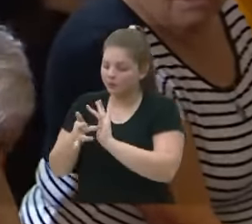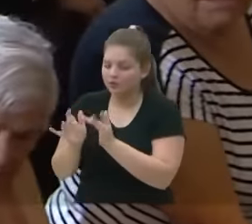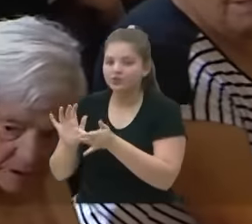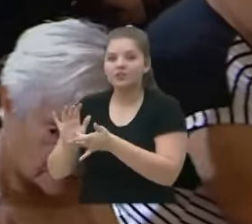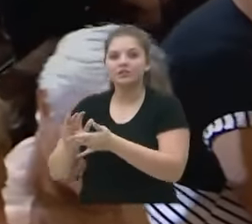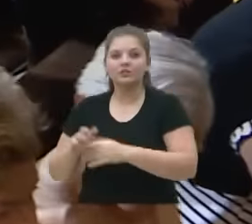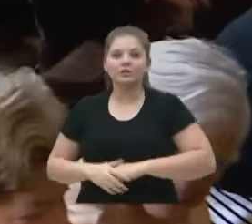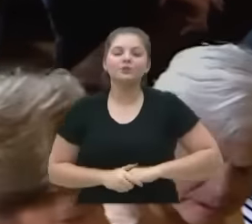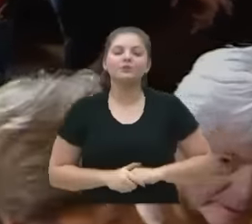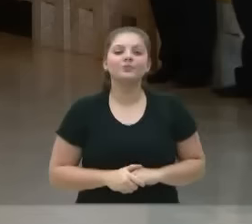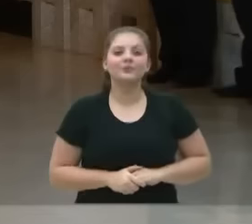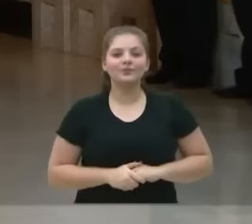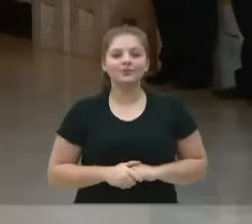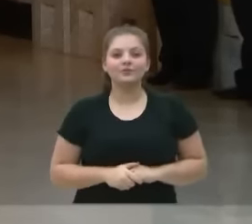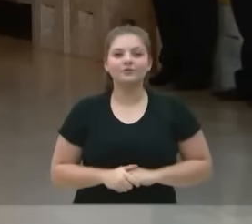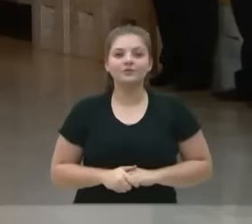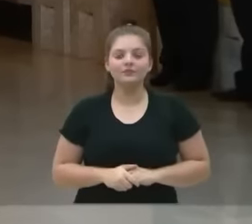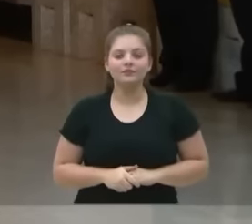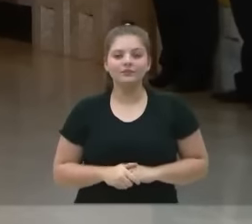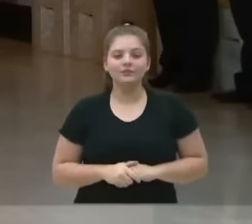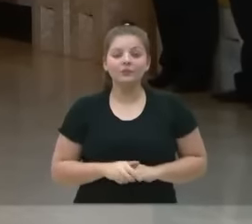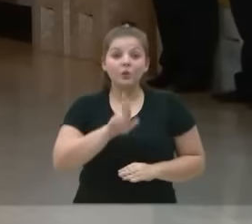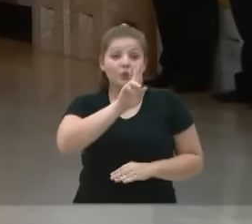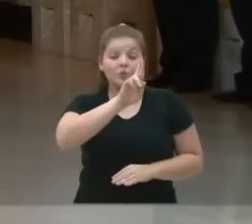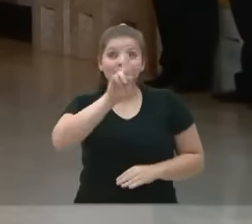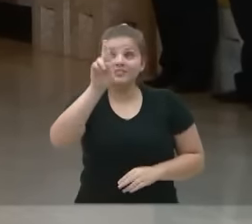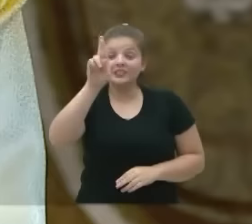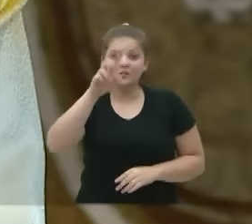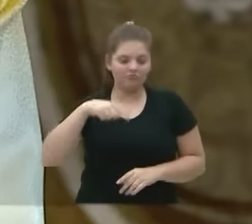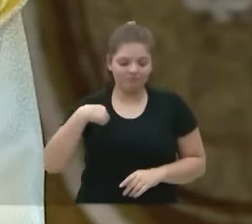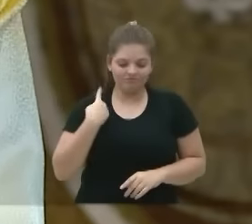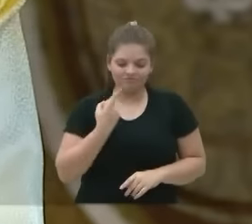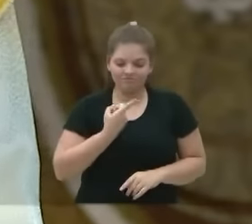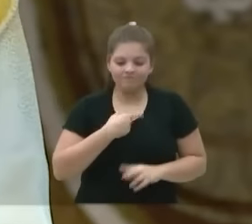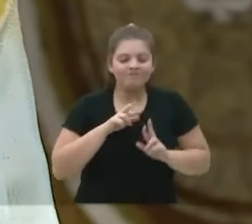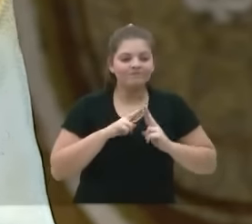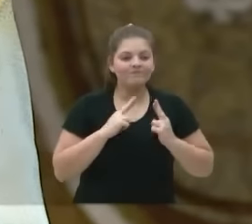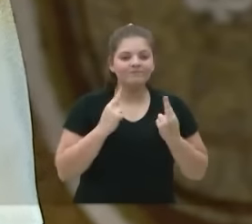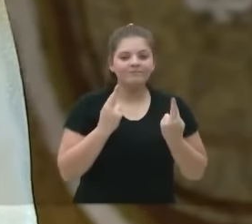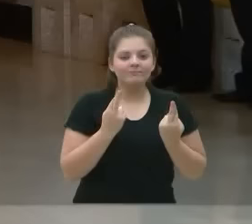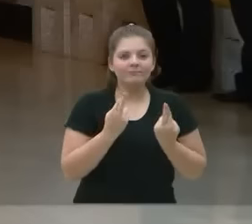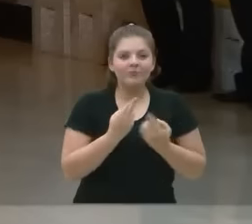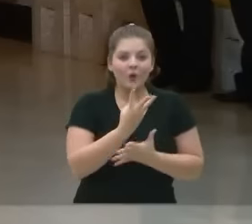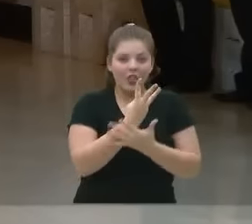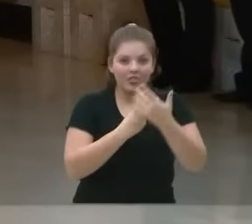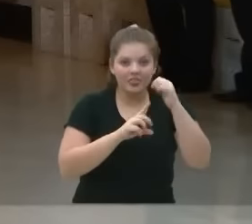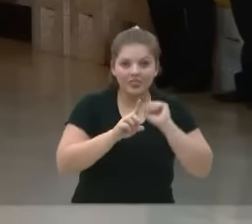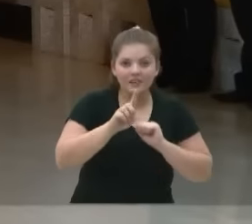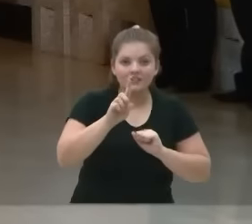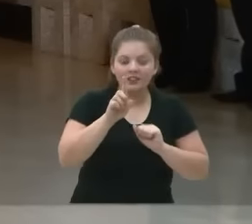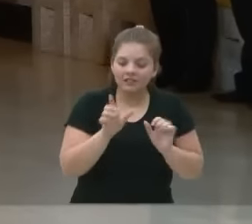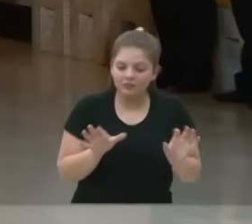amor de Cristo. O Senhor nos reúne. A Trindade nos reúne.